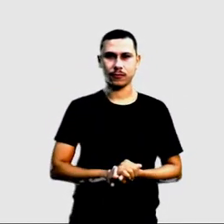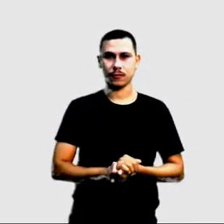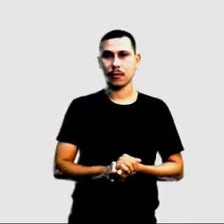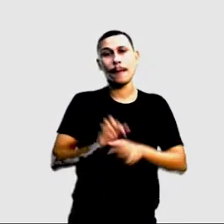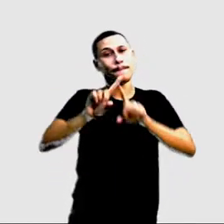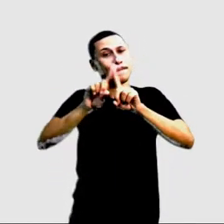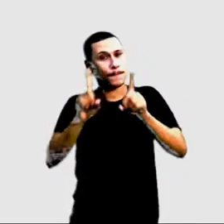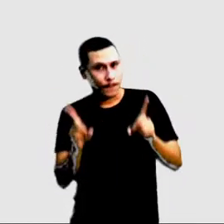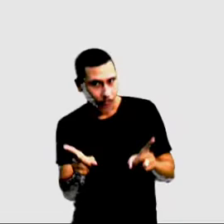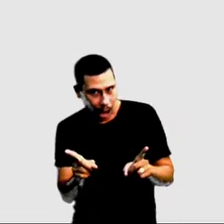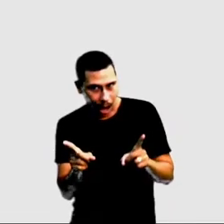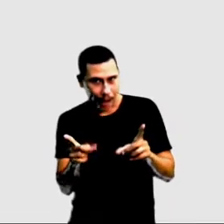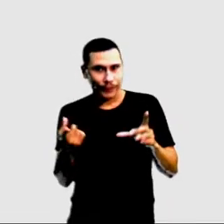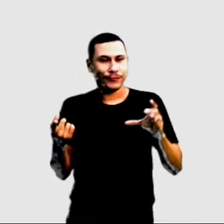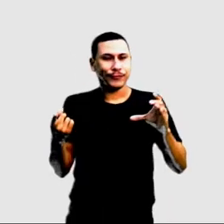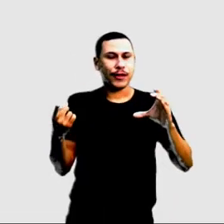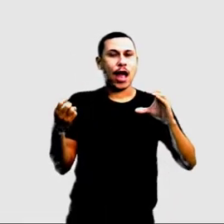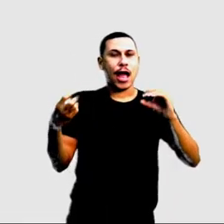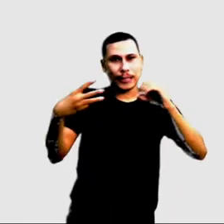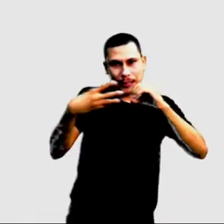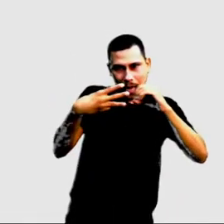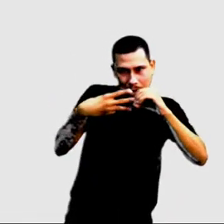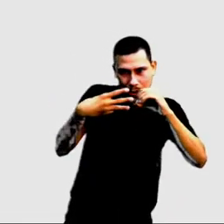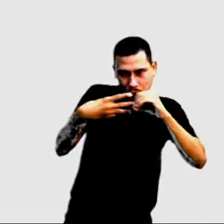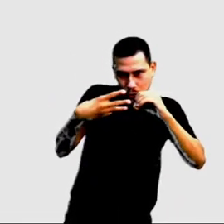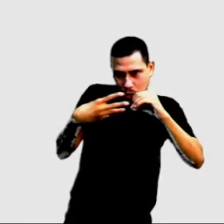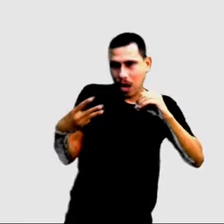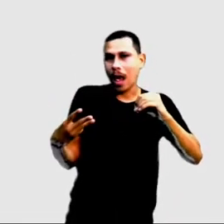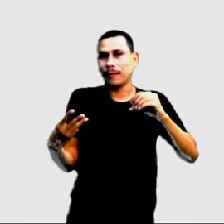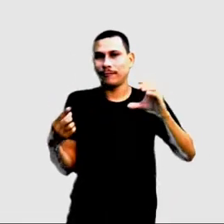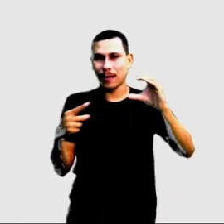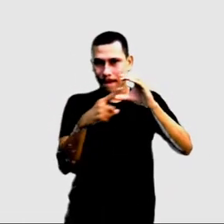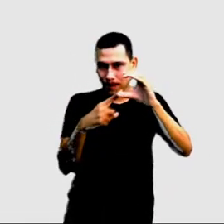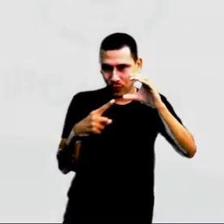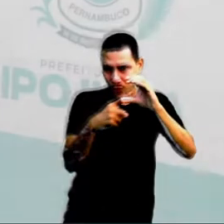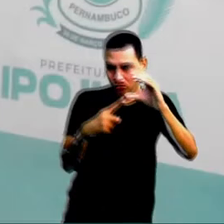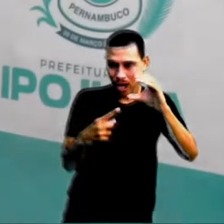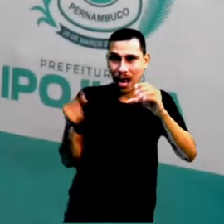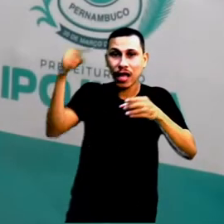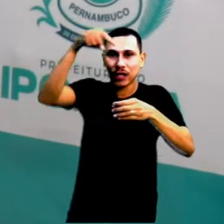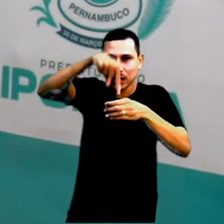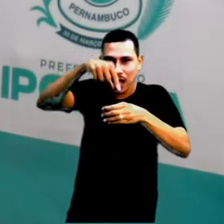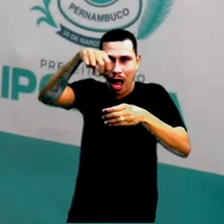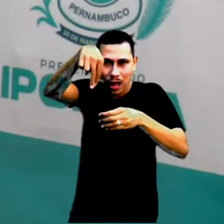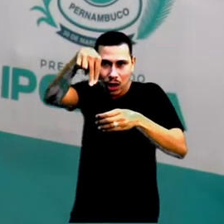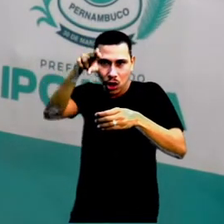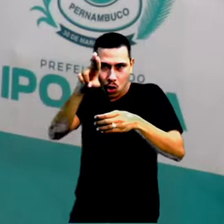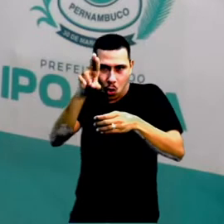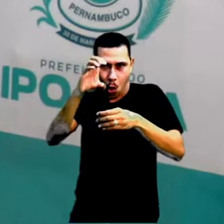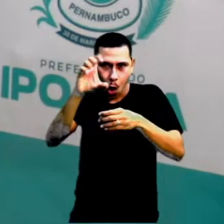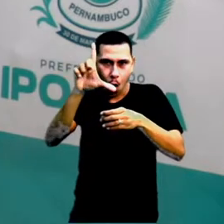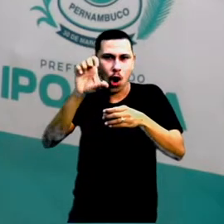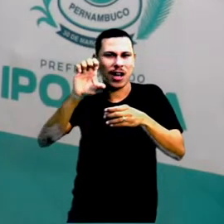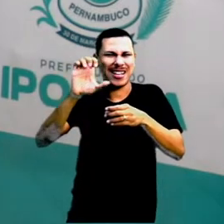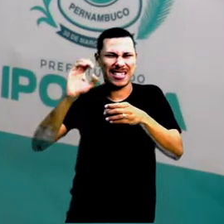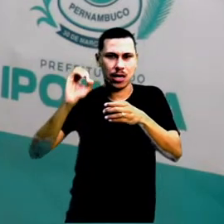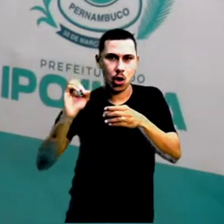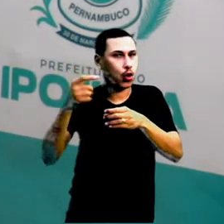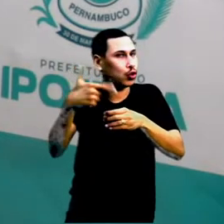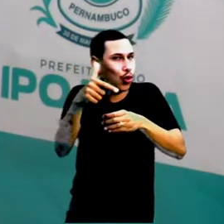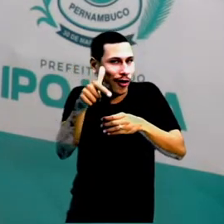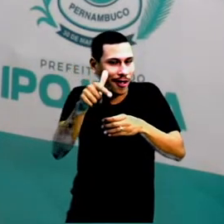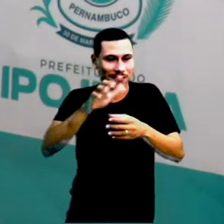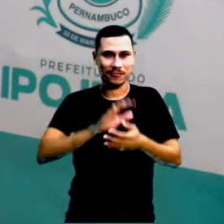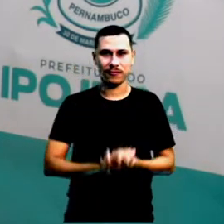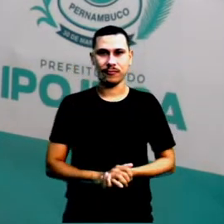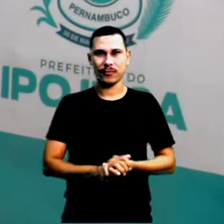tem núcleo. Já as eucarióticas tem núcleo. Já pensou dentro do seu corpo com trilhões de células,